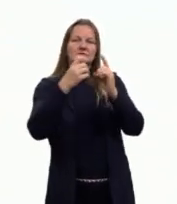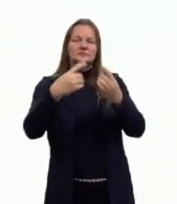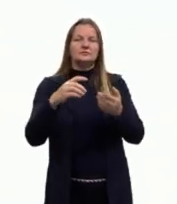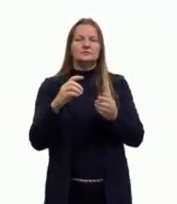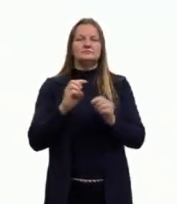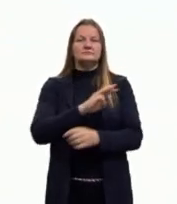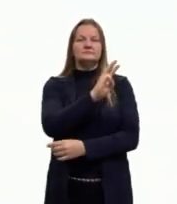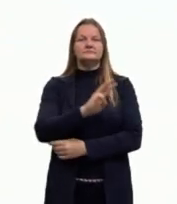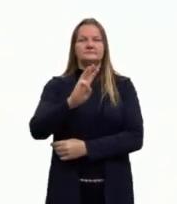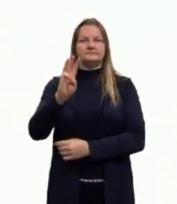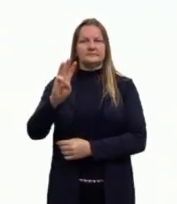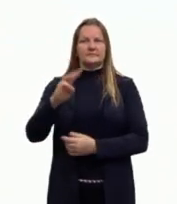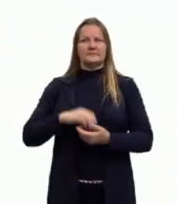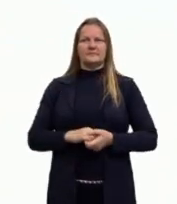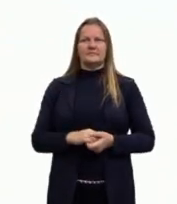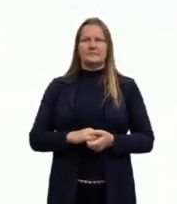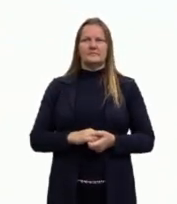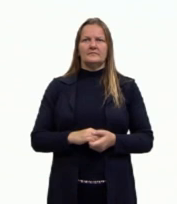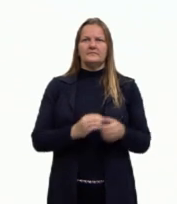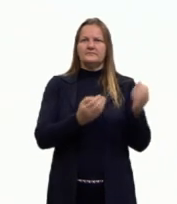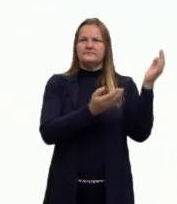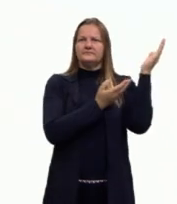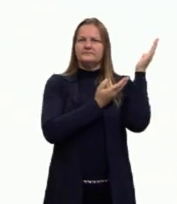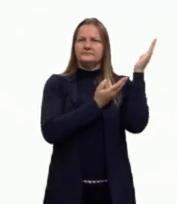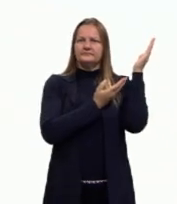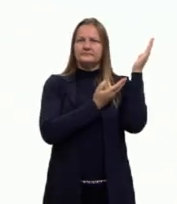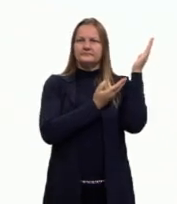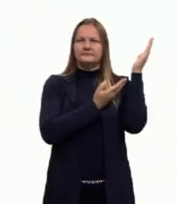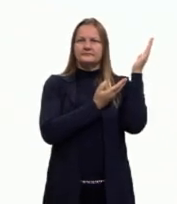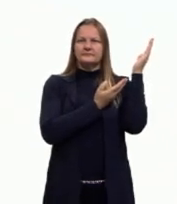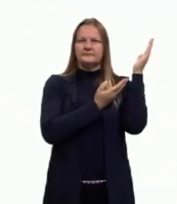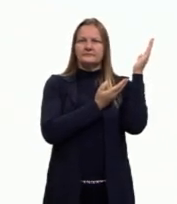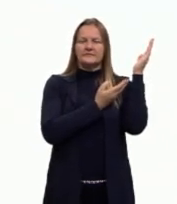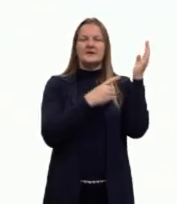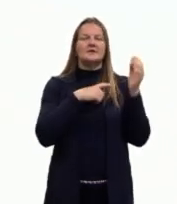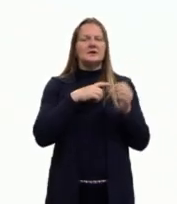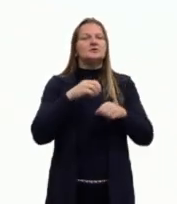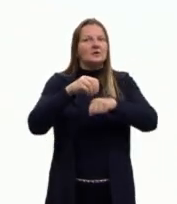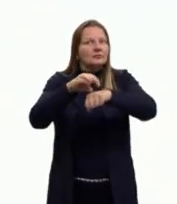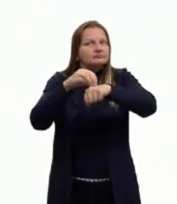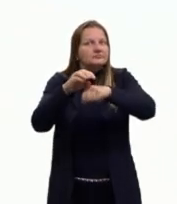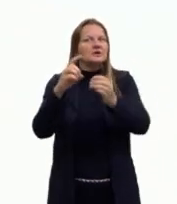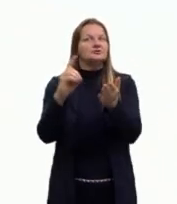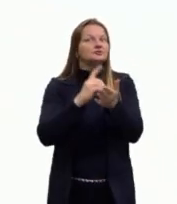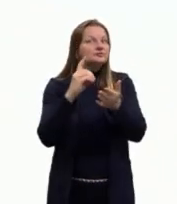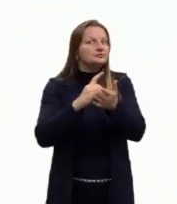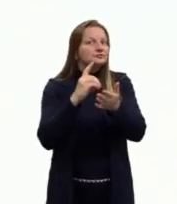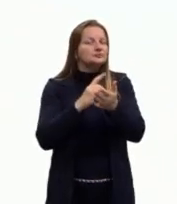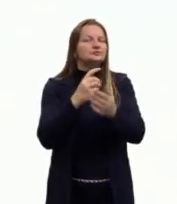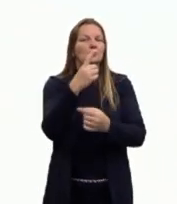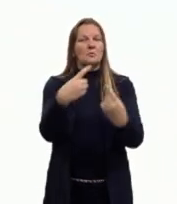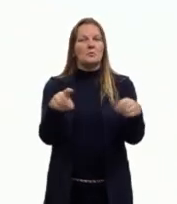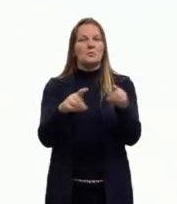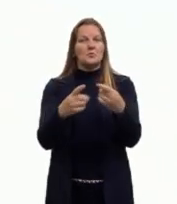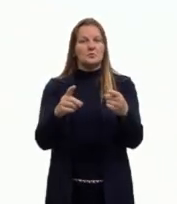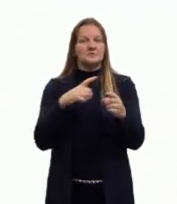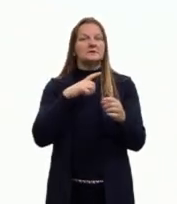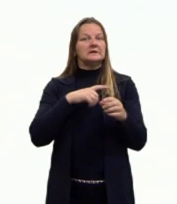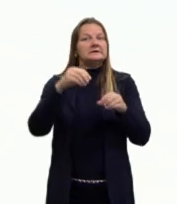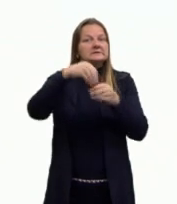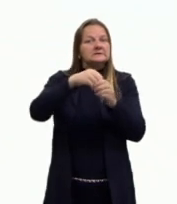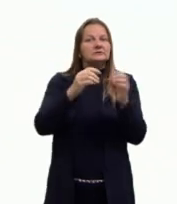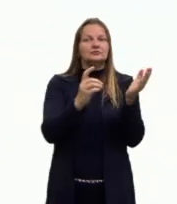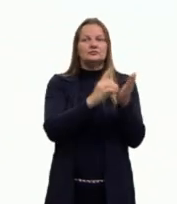site dicio.com.br que eu já indiquei para vocês diversas vezes e também